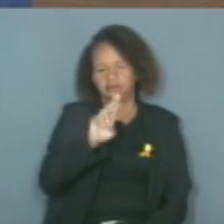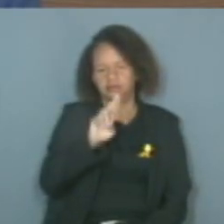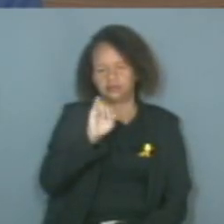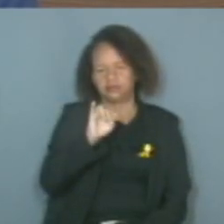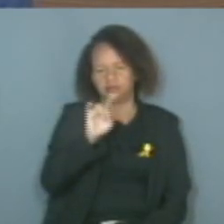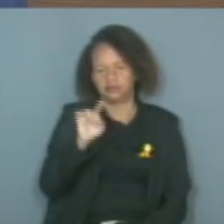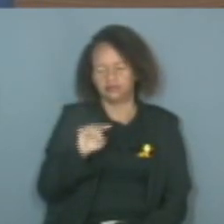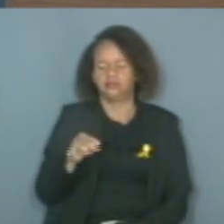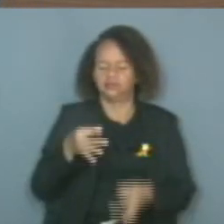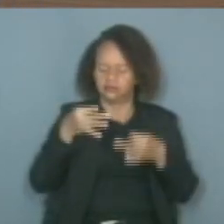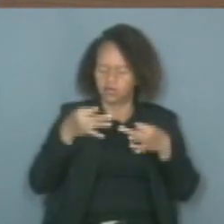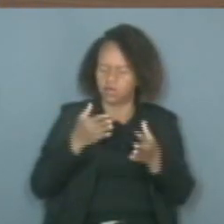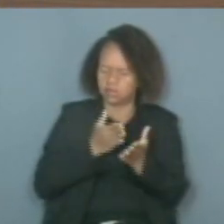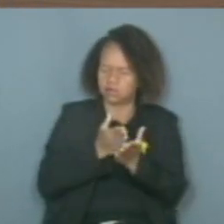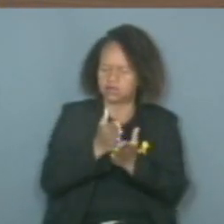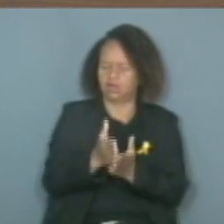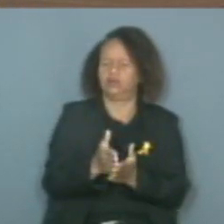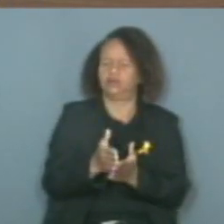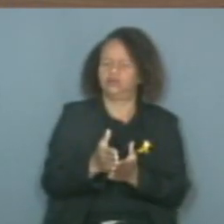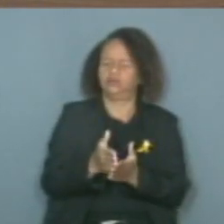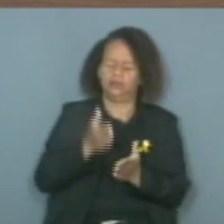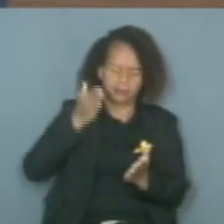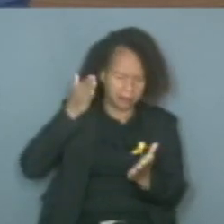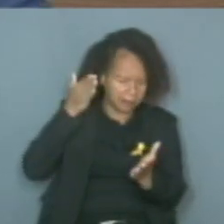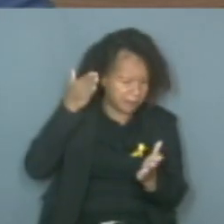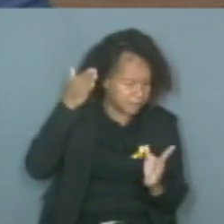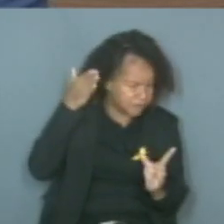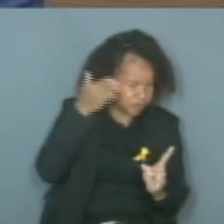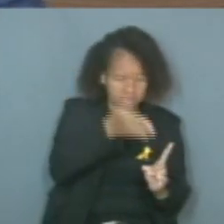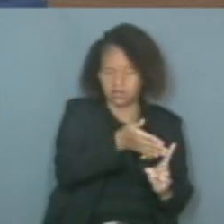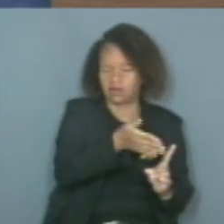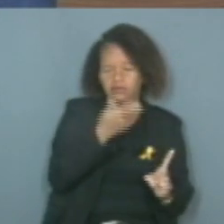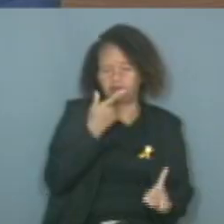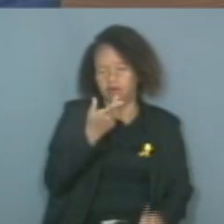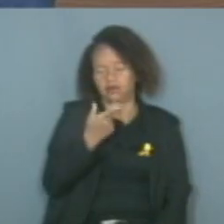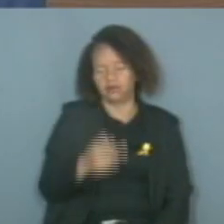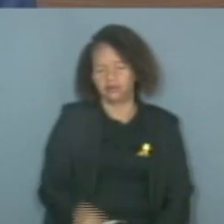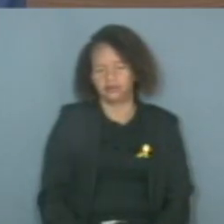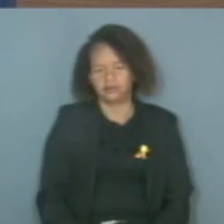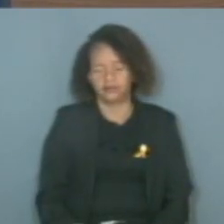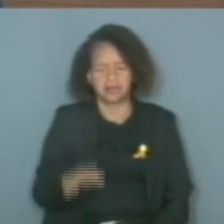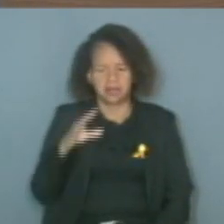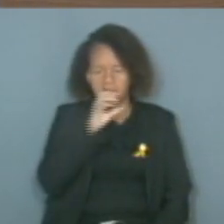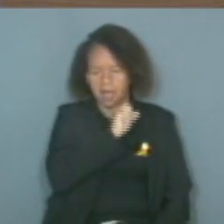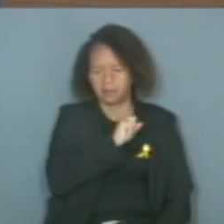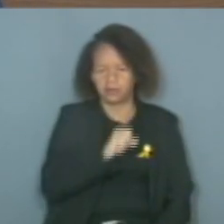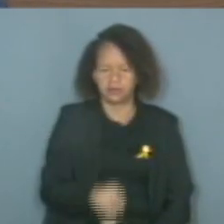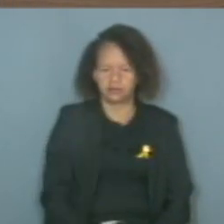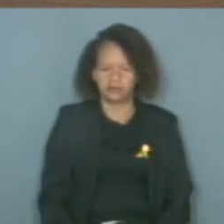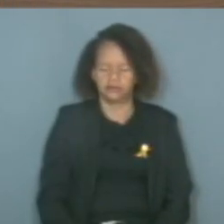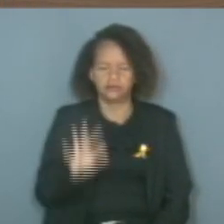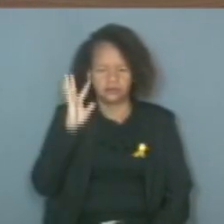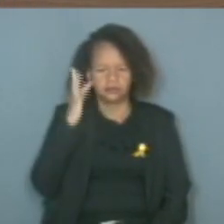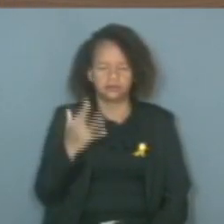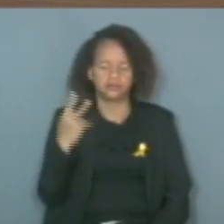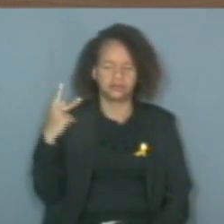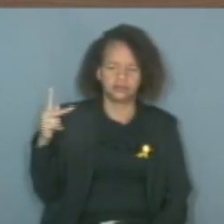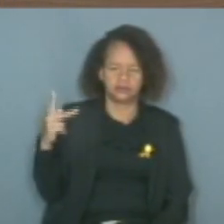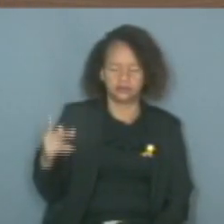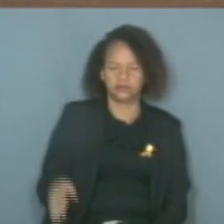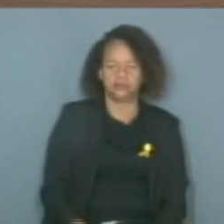foi tão correto, foi tão direto naquilo que ele falou, e tão rápido na decisão